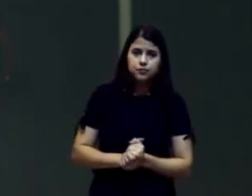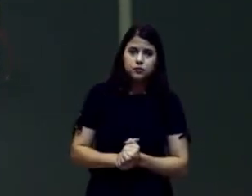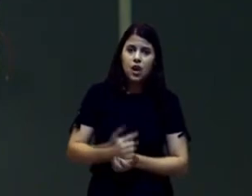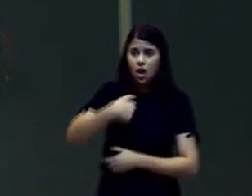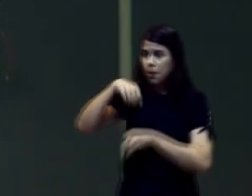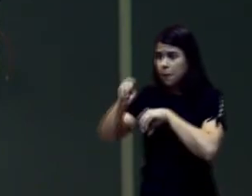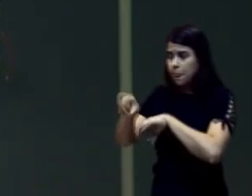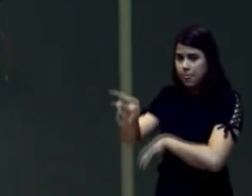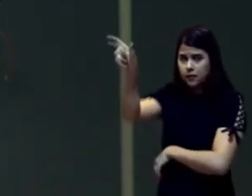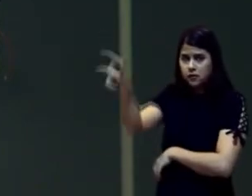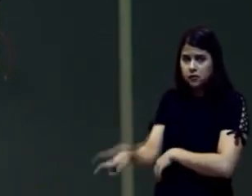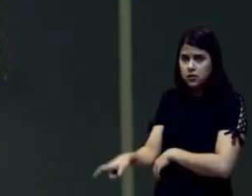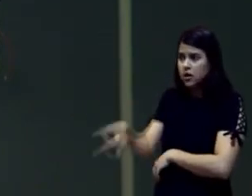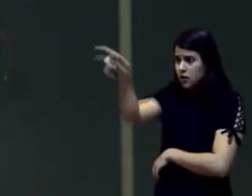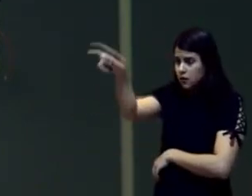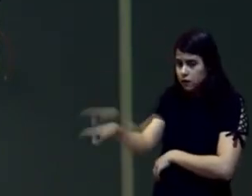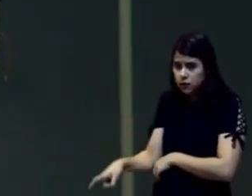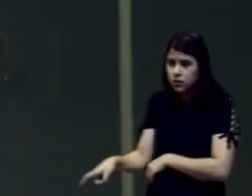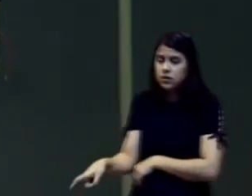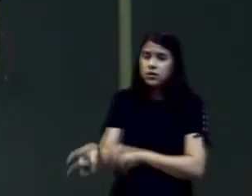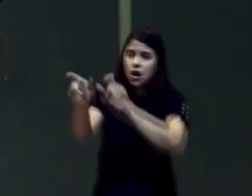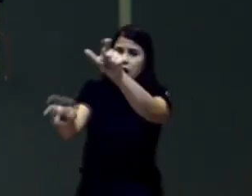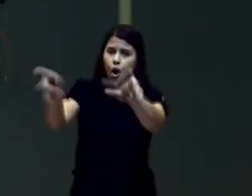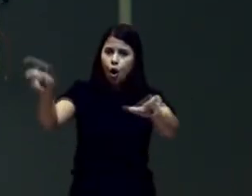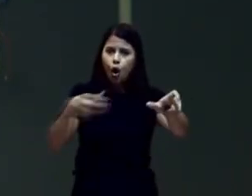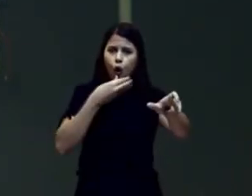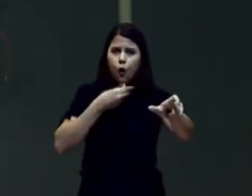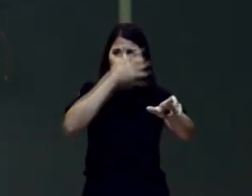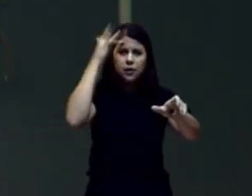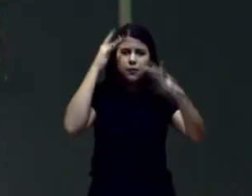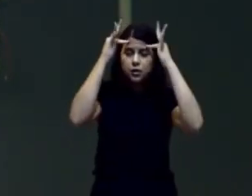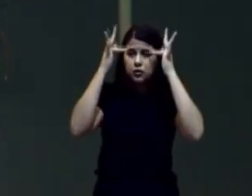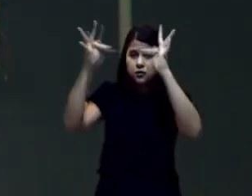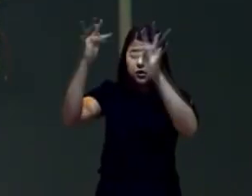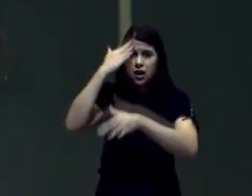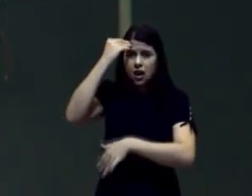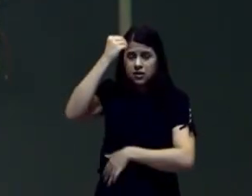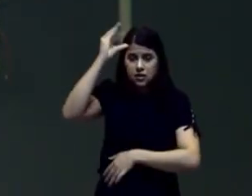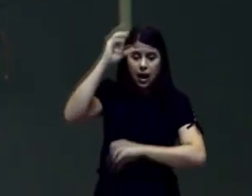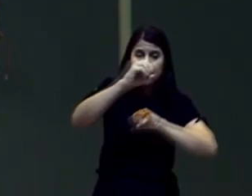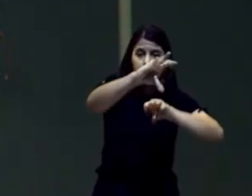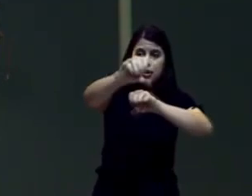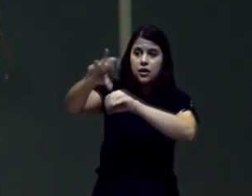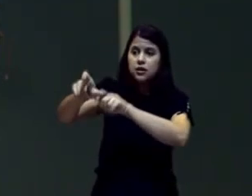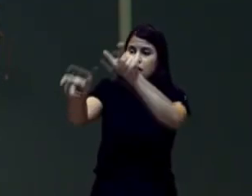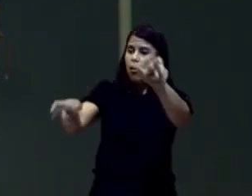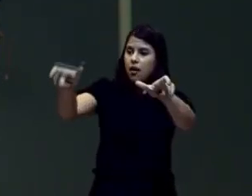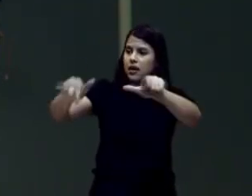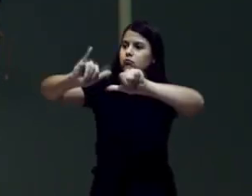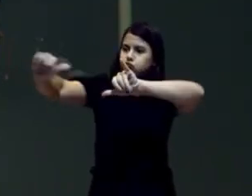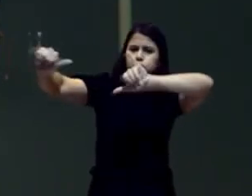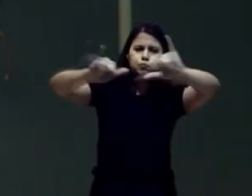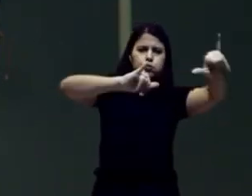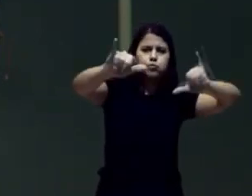mesmo transmita a homens fiéis, idôneos para instruir outros. Amém.